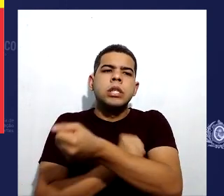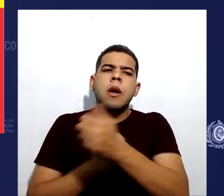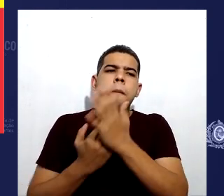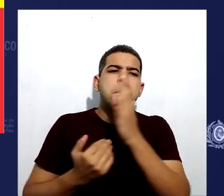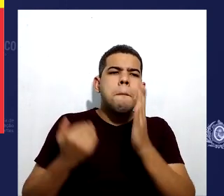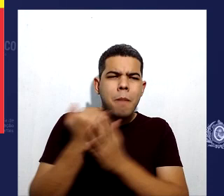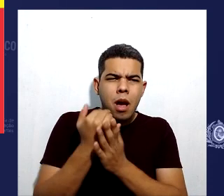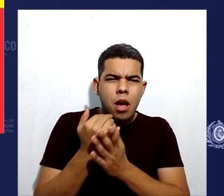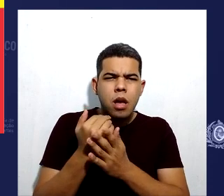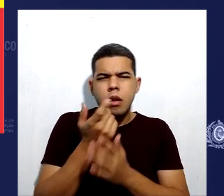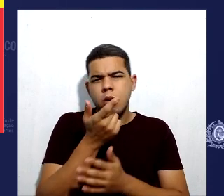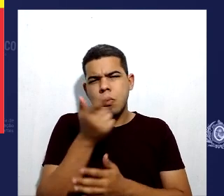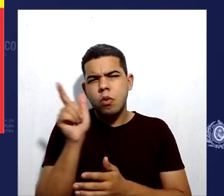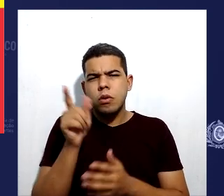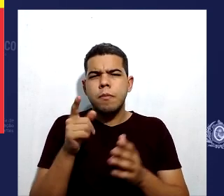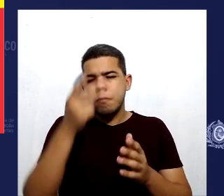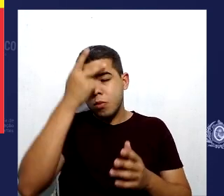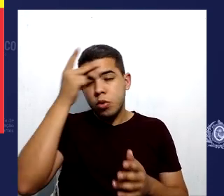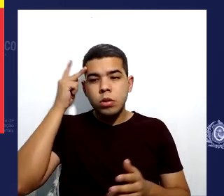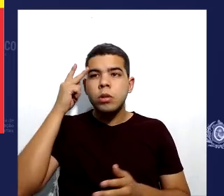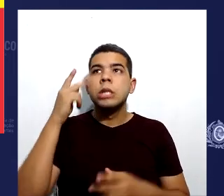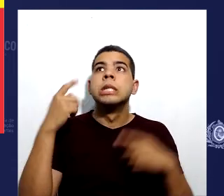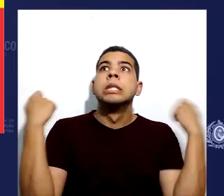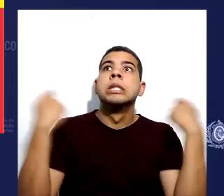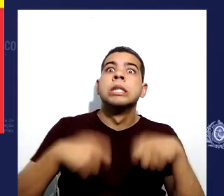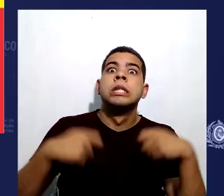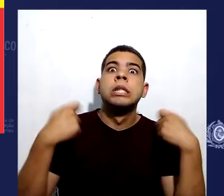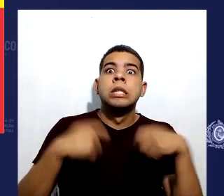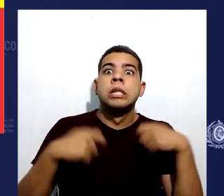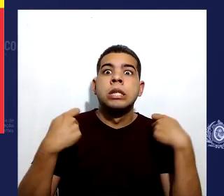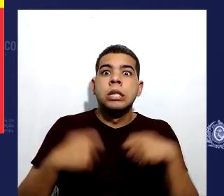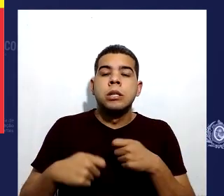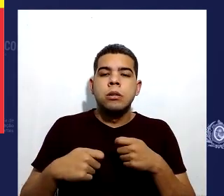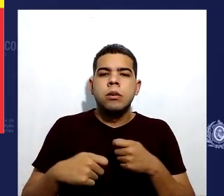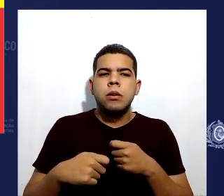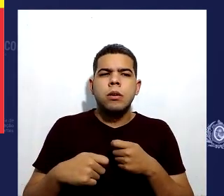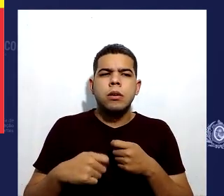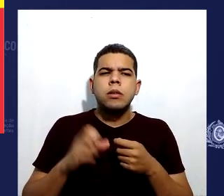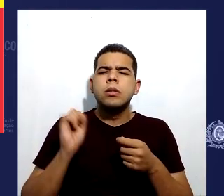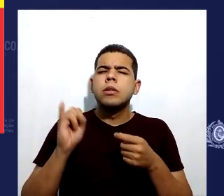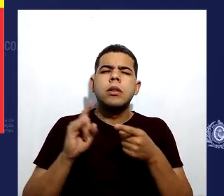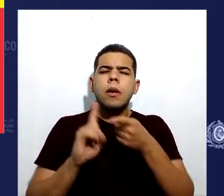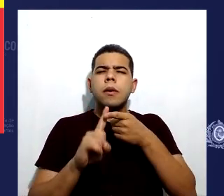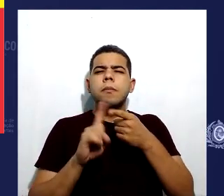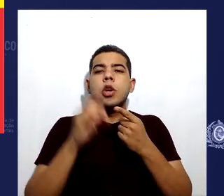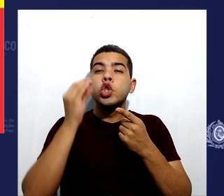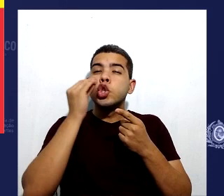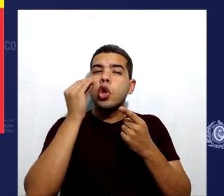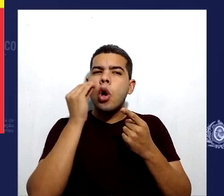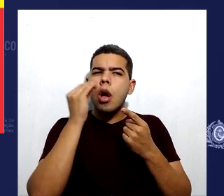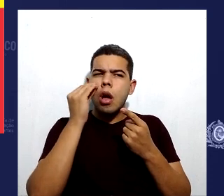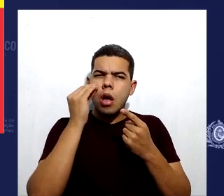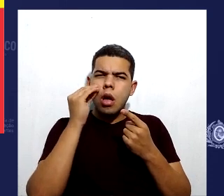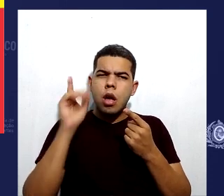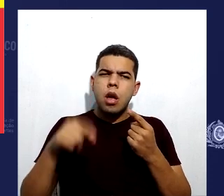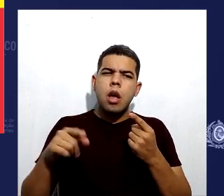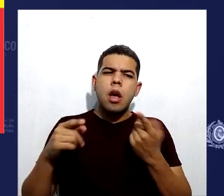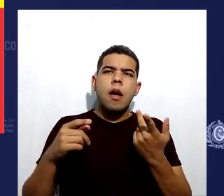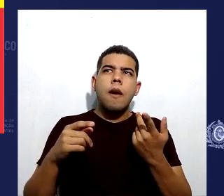ela é dependente. Quando é experimental, o seu nível psíquico ele é completamente diferente.